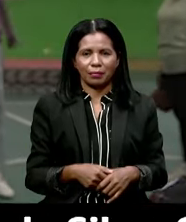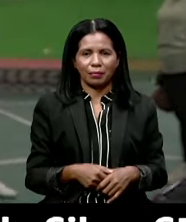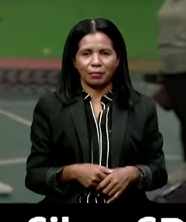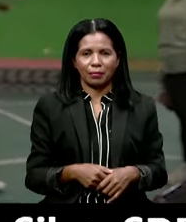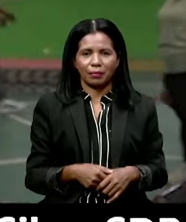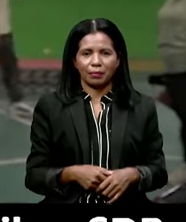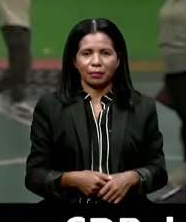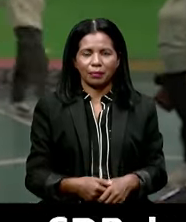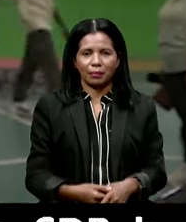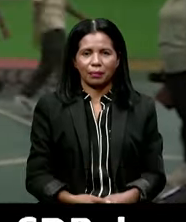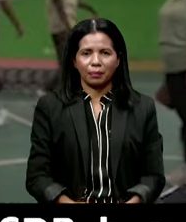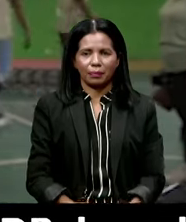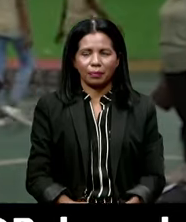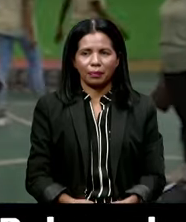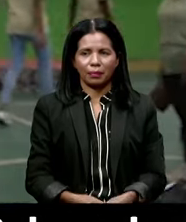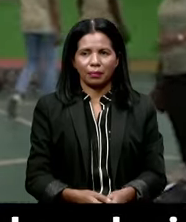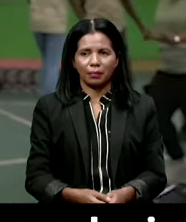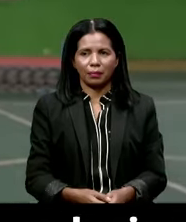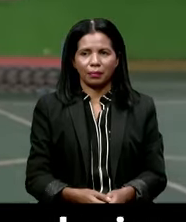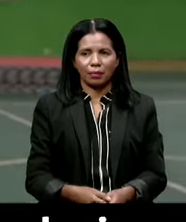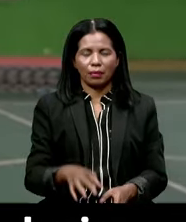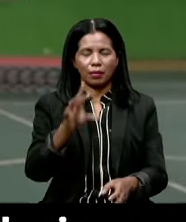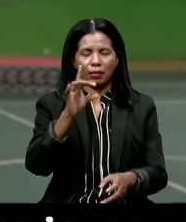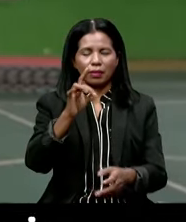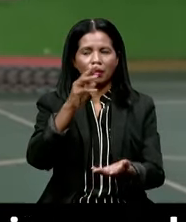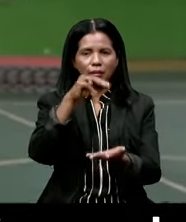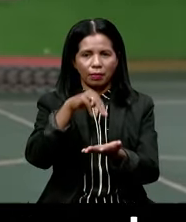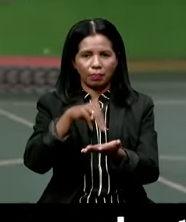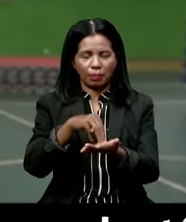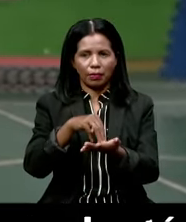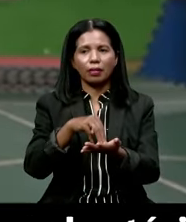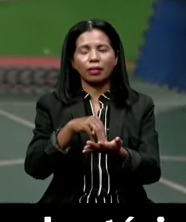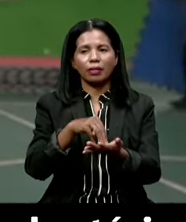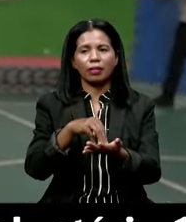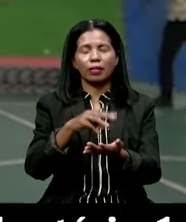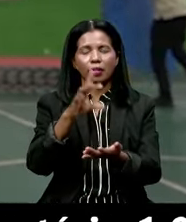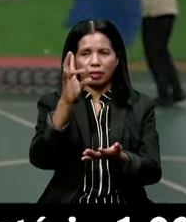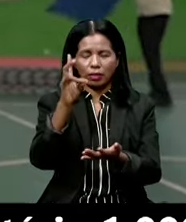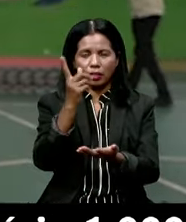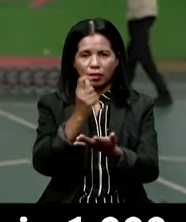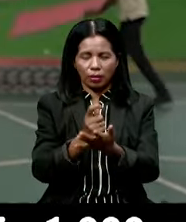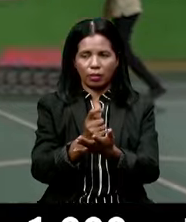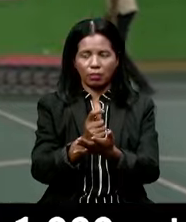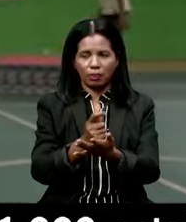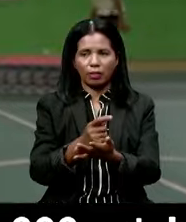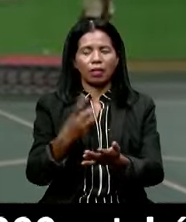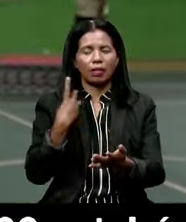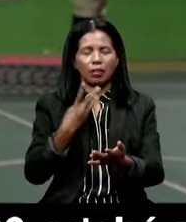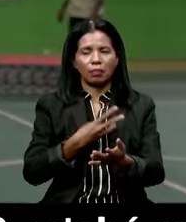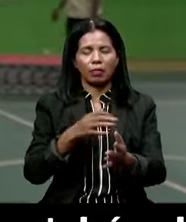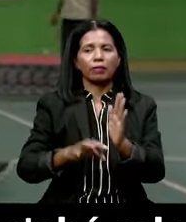e foi nós ser apoio orçamento a 7 mil, Federação, a gente honrado Tebes, para o governo